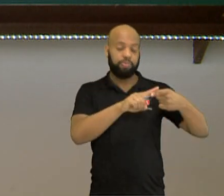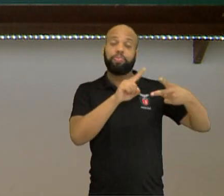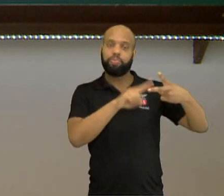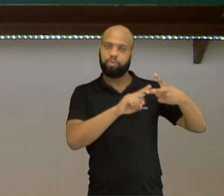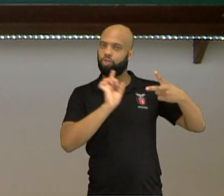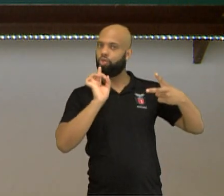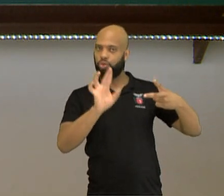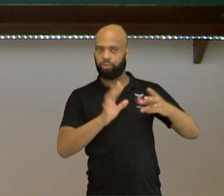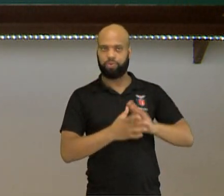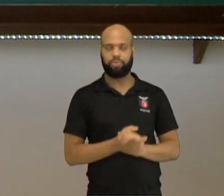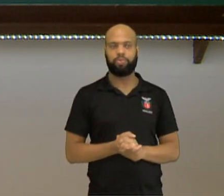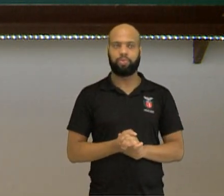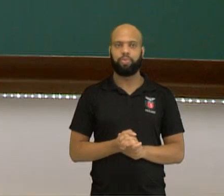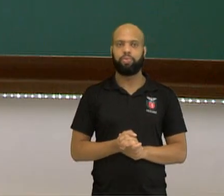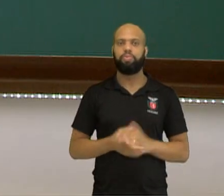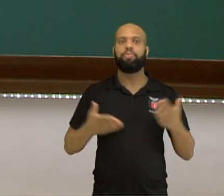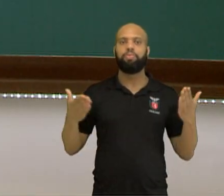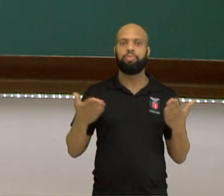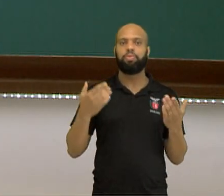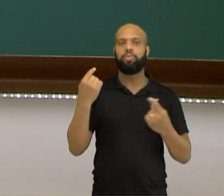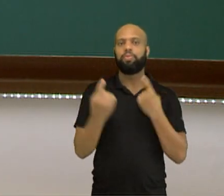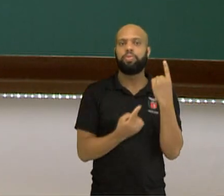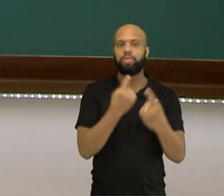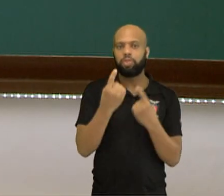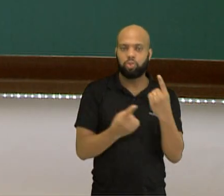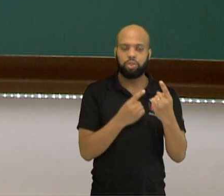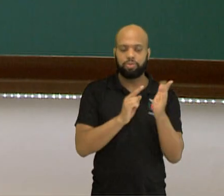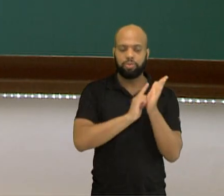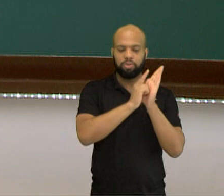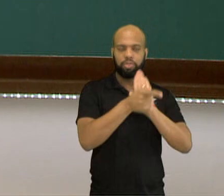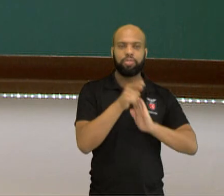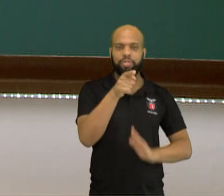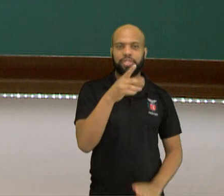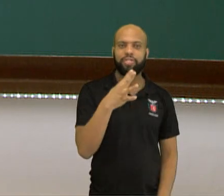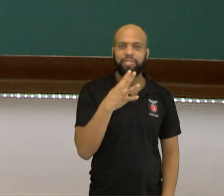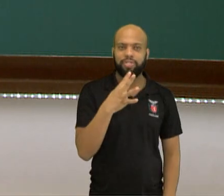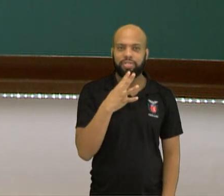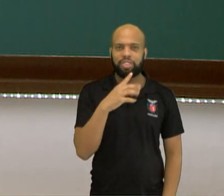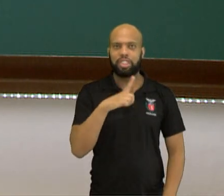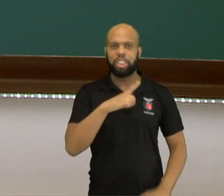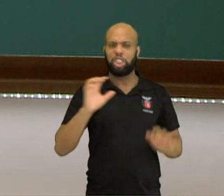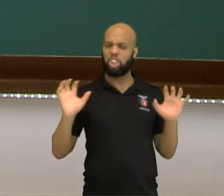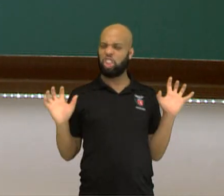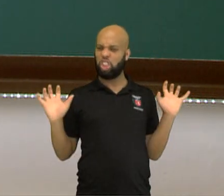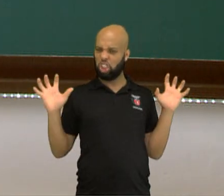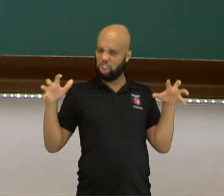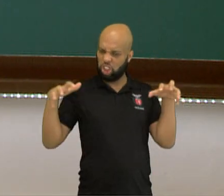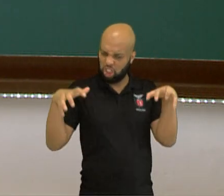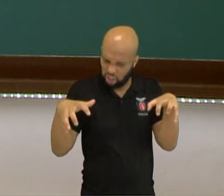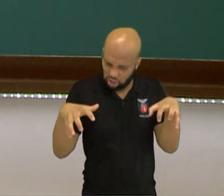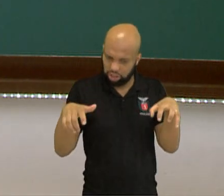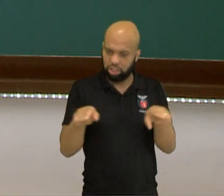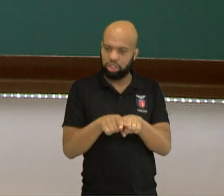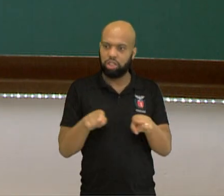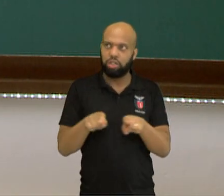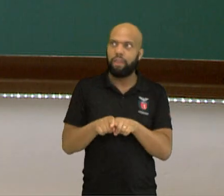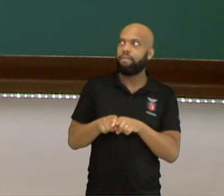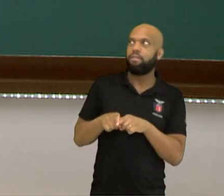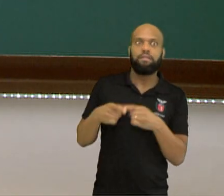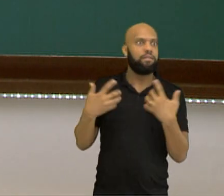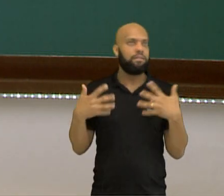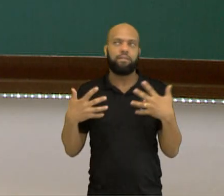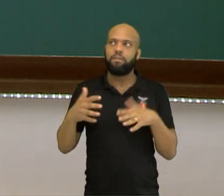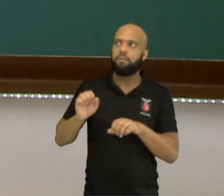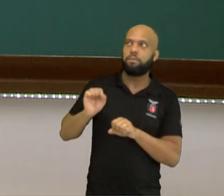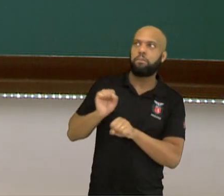comédia. Quais são os gêneros que você conhece? Terror, que mais? Suspense,